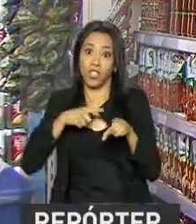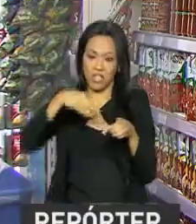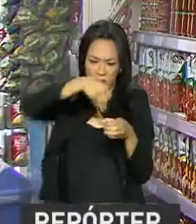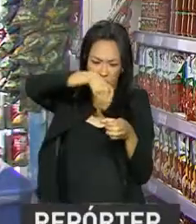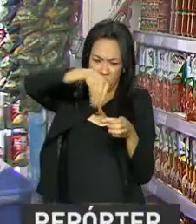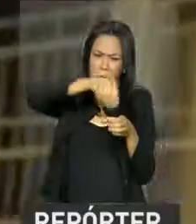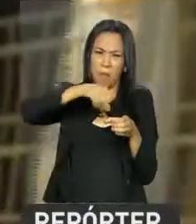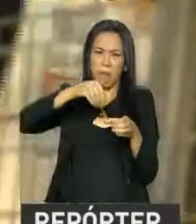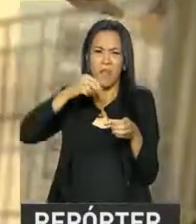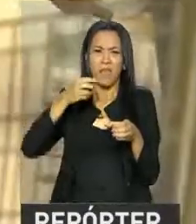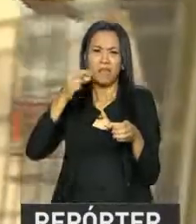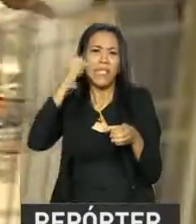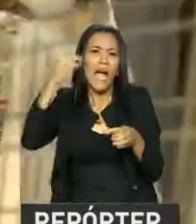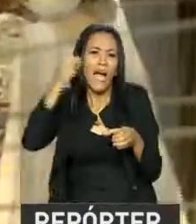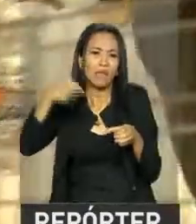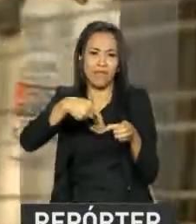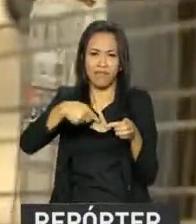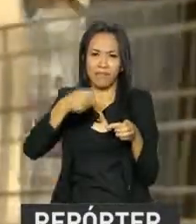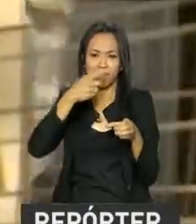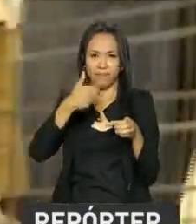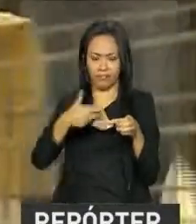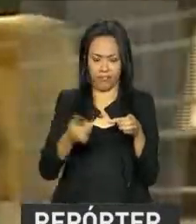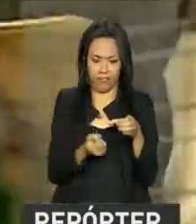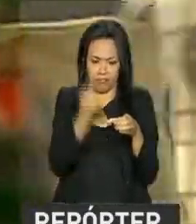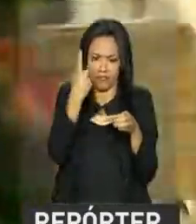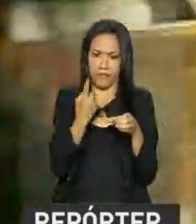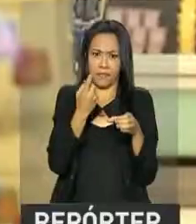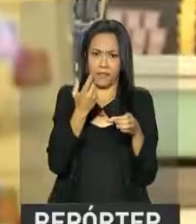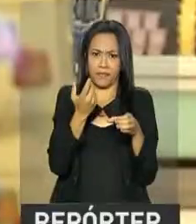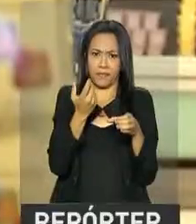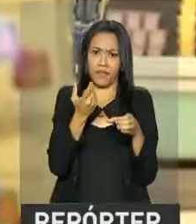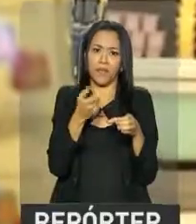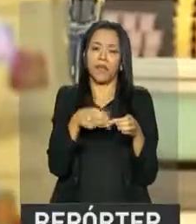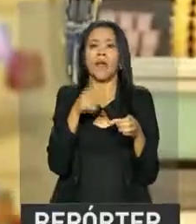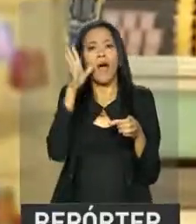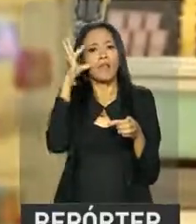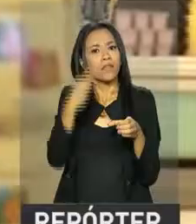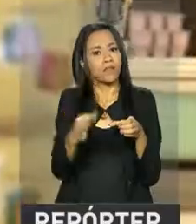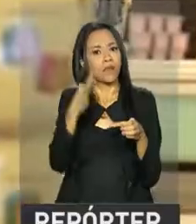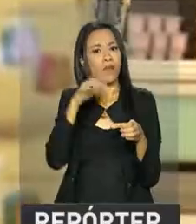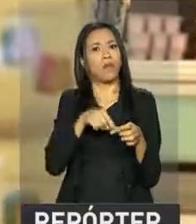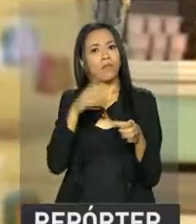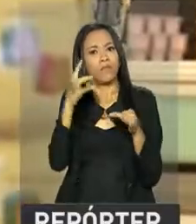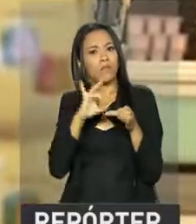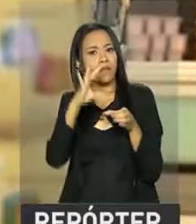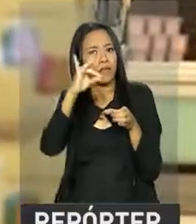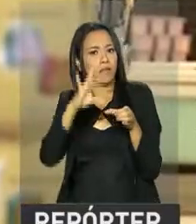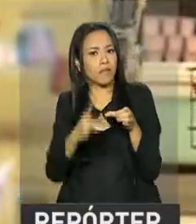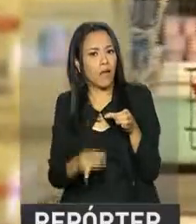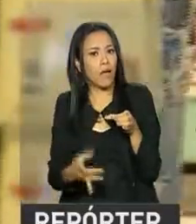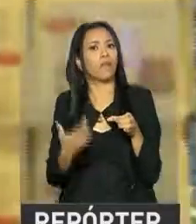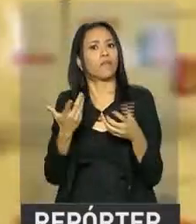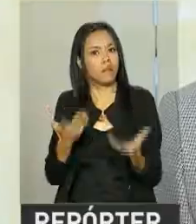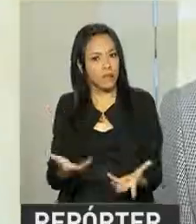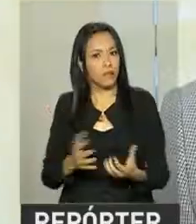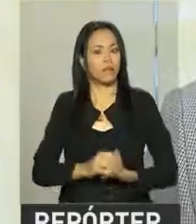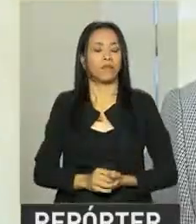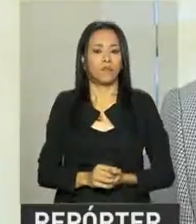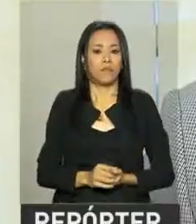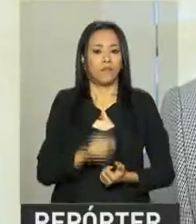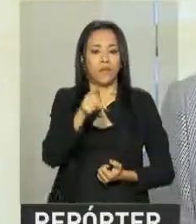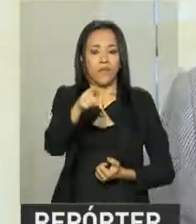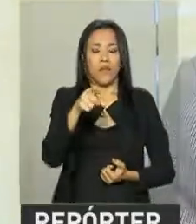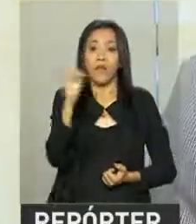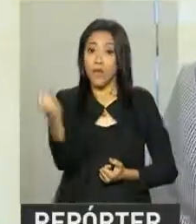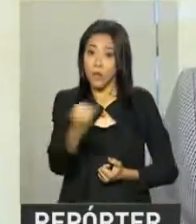de roedor acima da quantidade máxima permitida. Estar atento a alguns detalhes pode fazer a diferença. É importante que